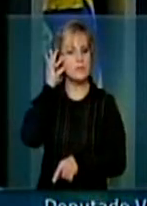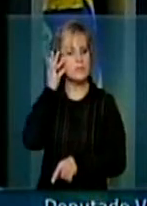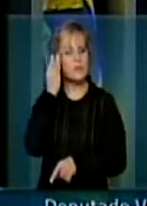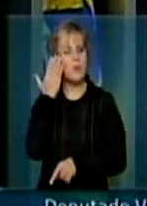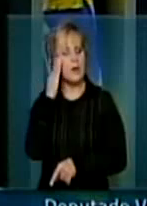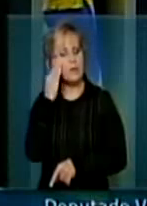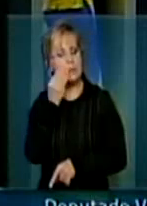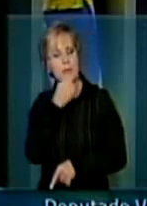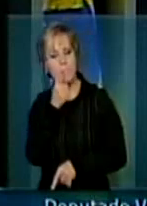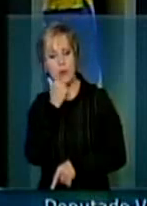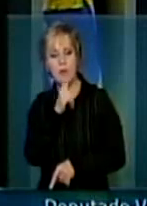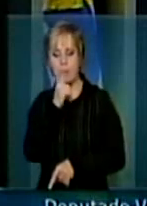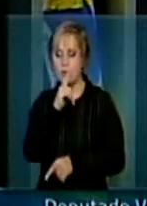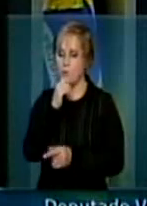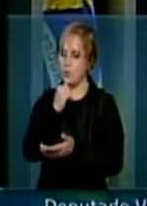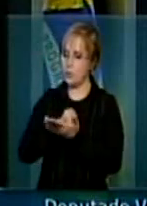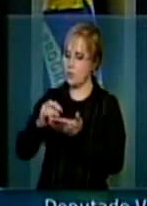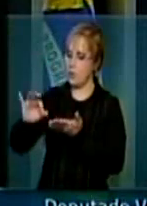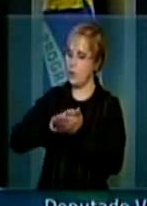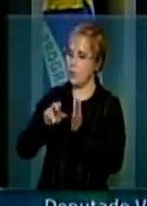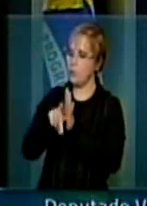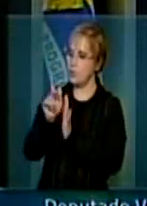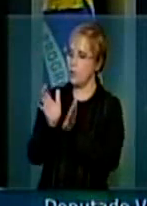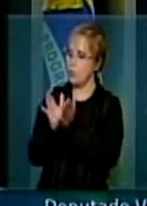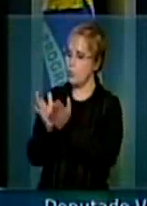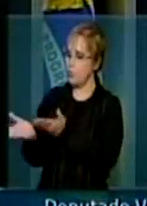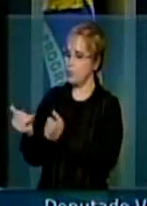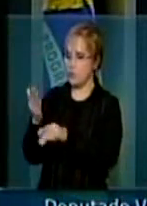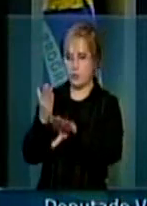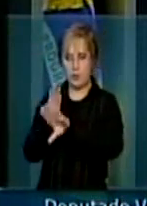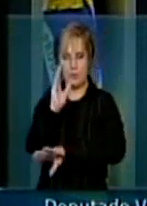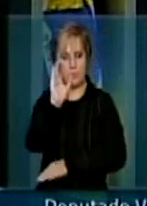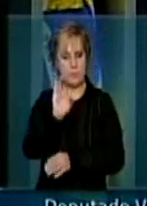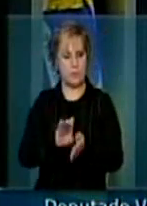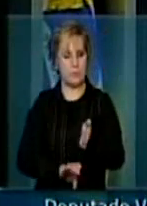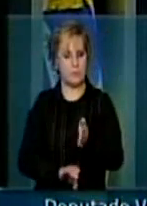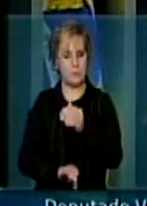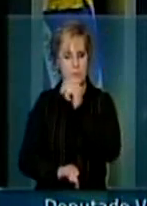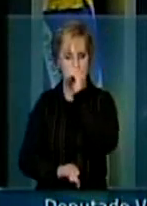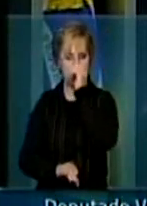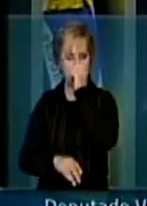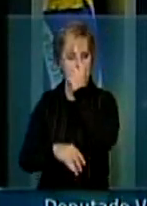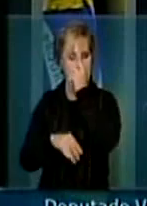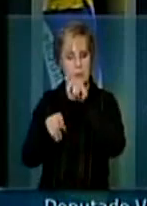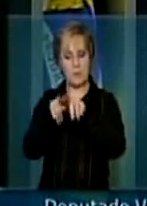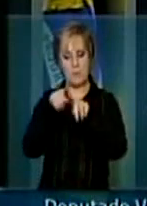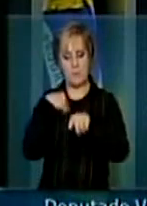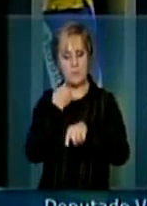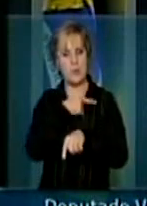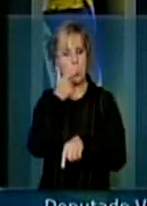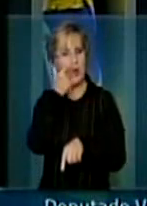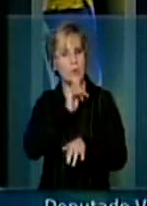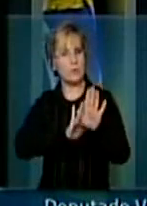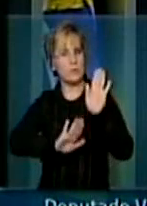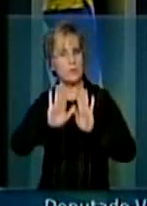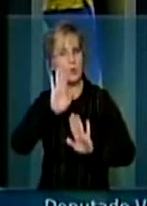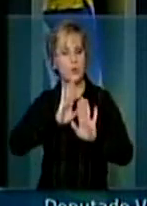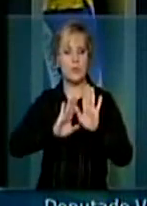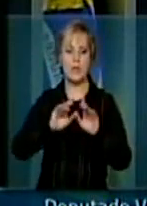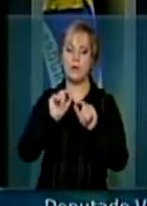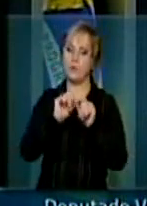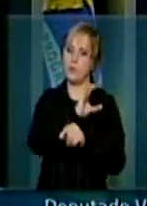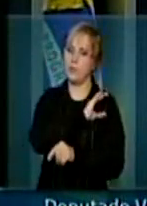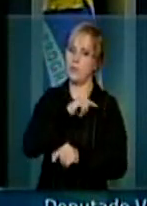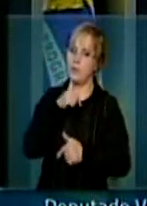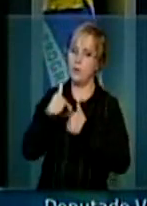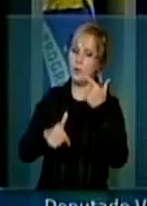contratação destes concursados. A outra, a segunda razão, é que nós tomamos um cuidado e, na comissão de